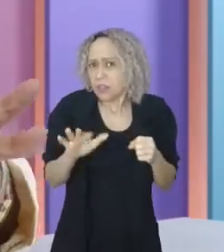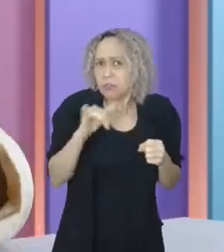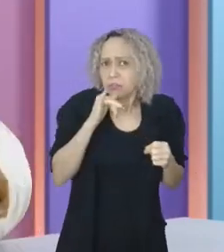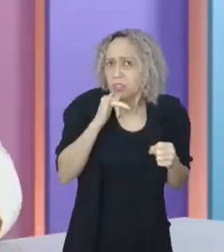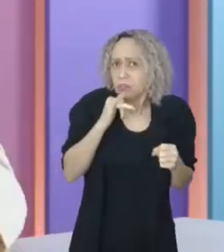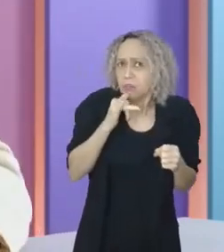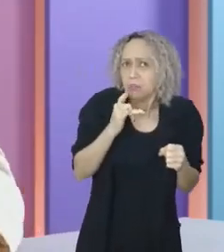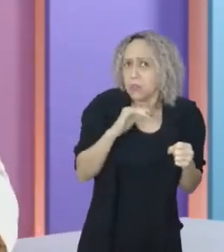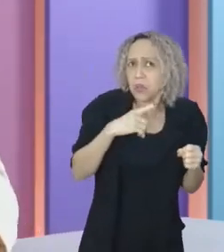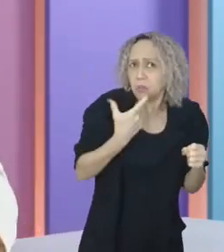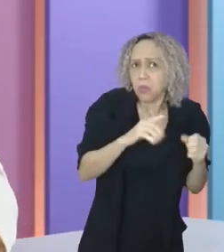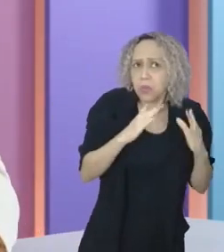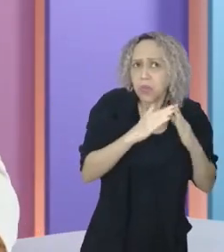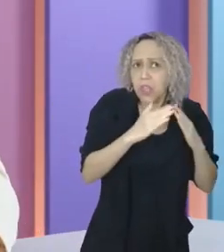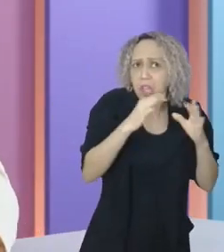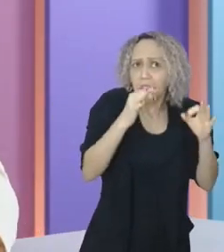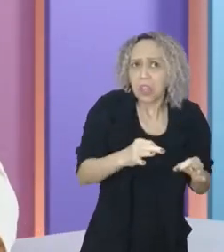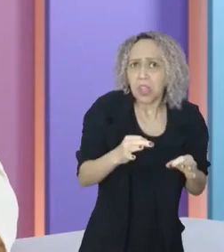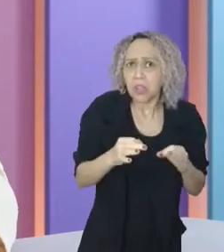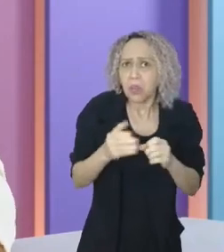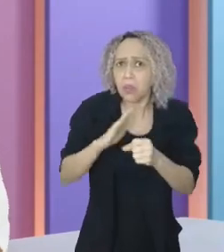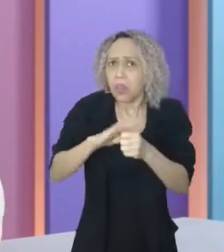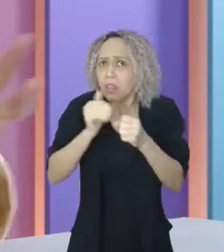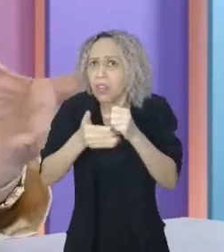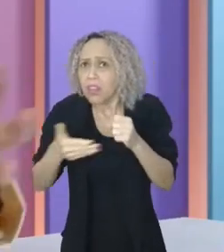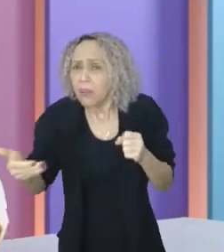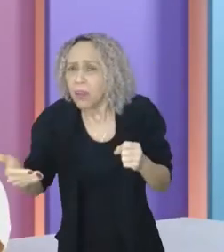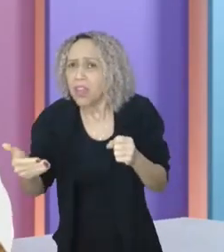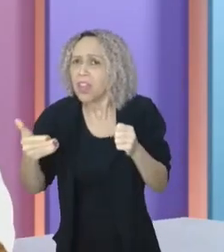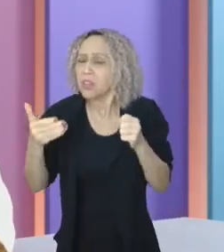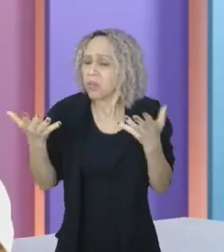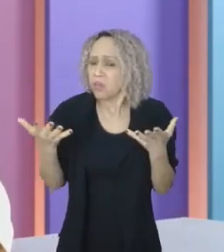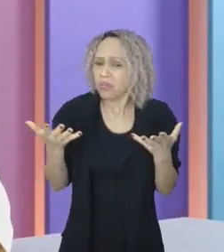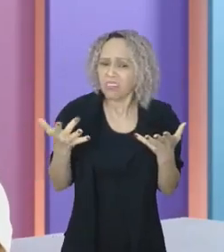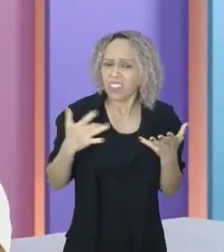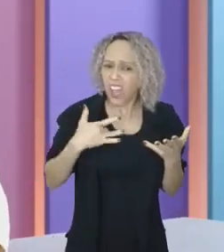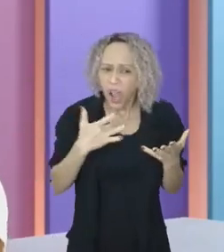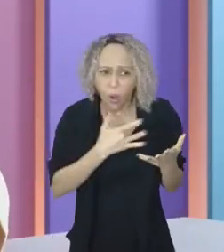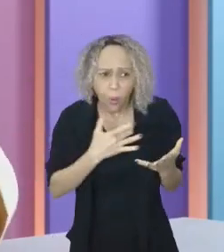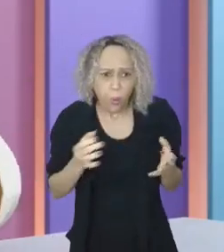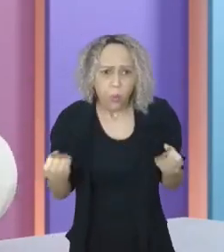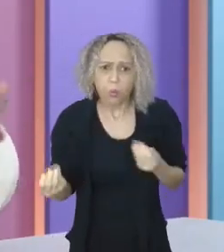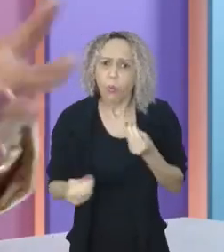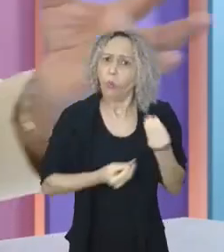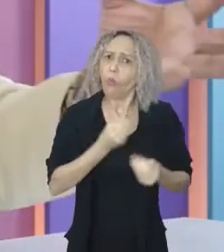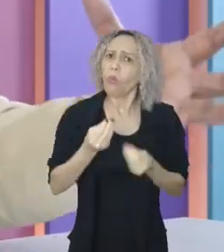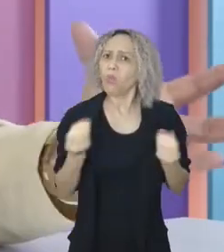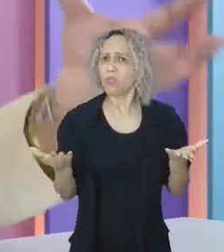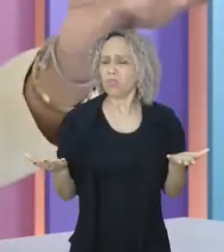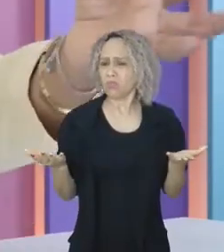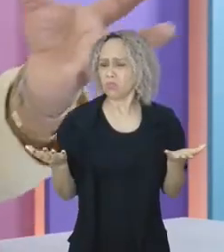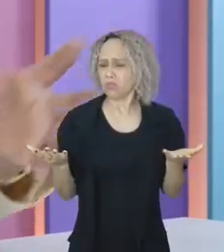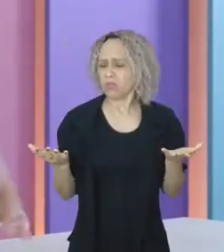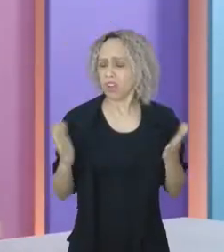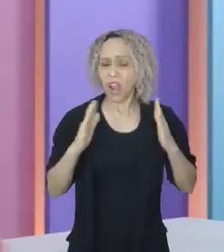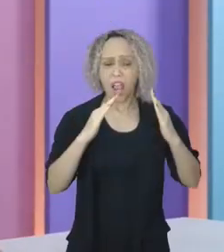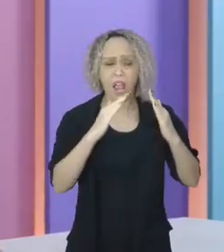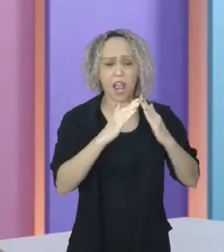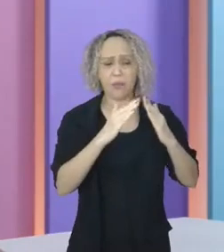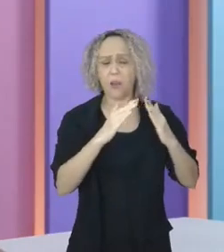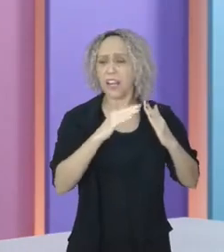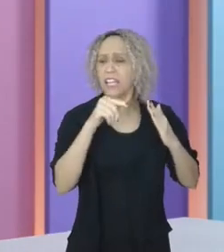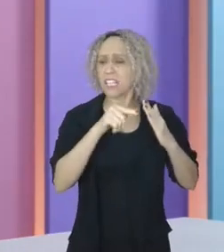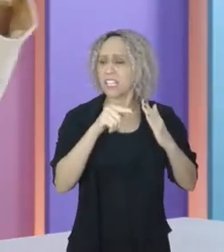acesso à saúde e não tem acesso à educação, que são a moradia é o pilar básico para te